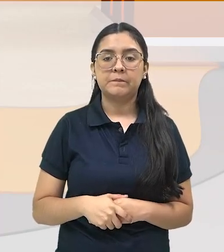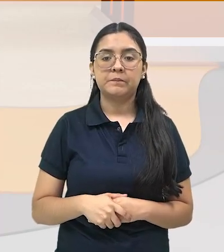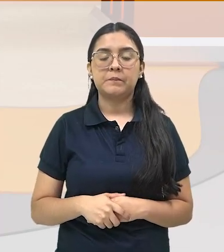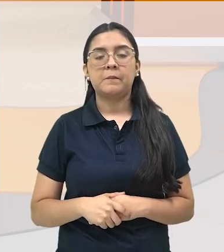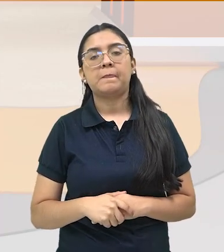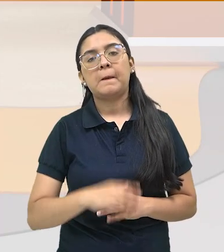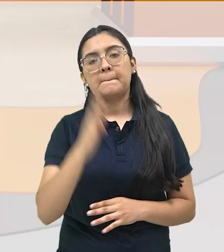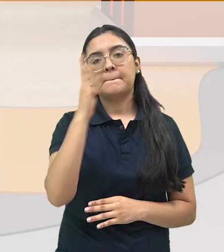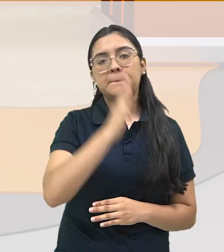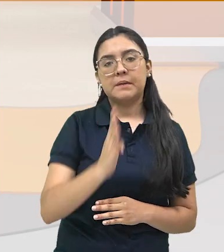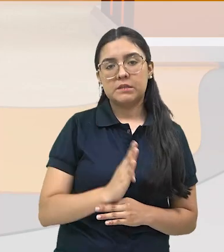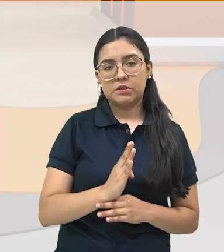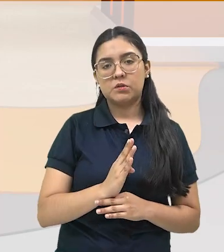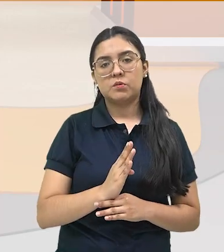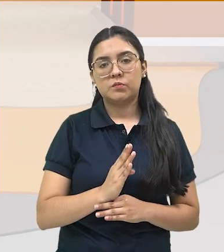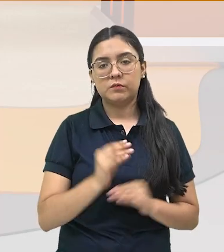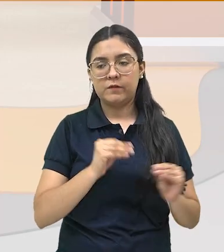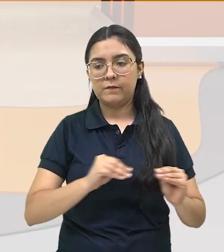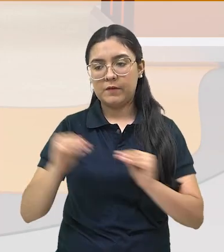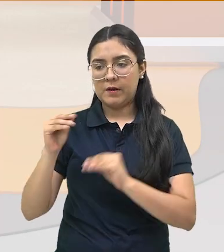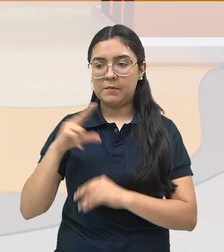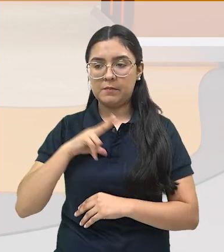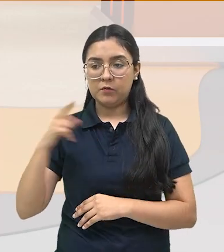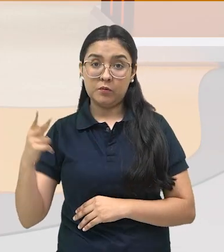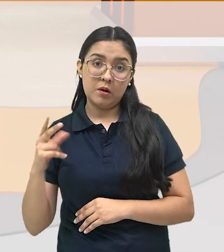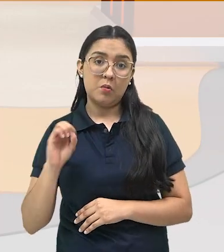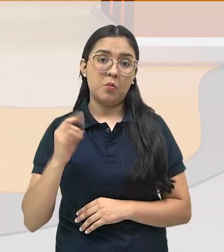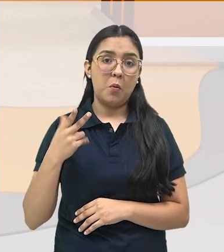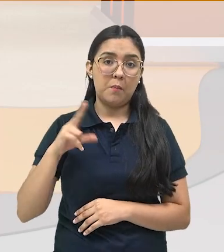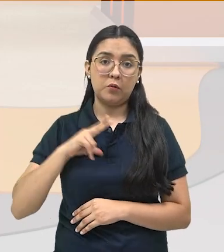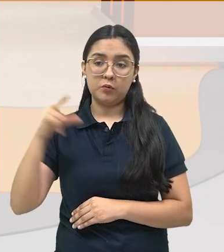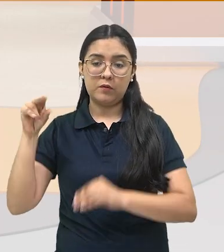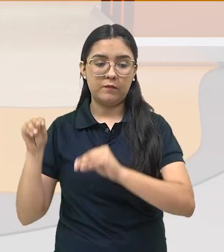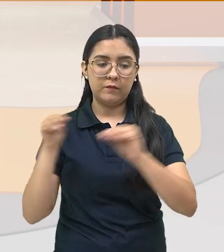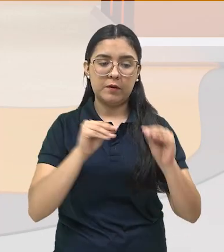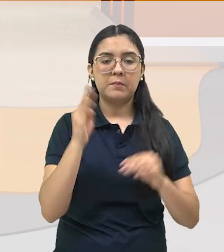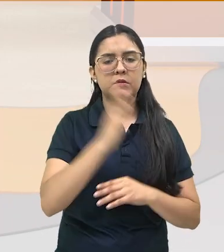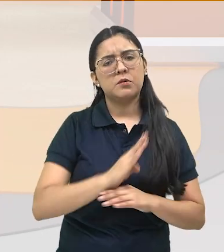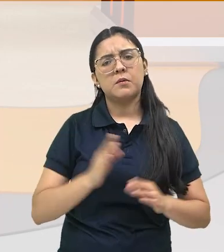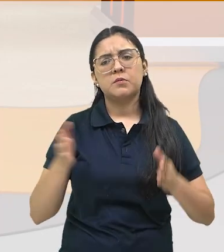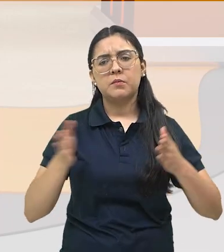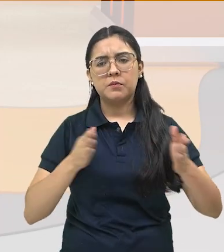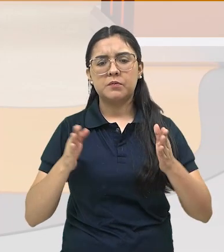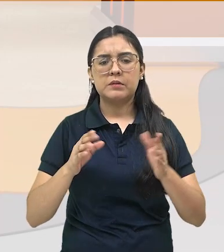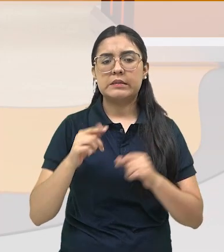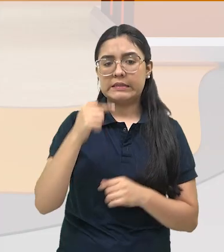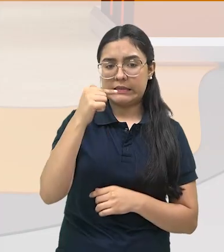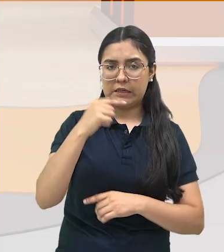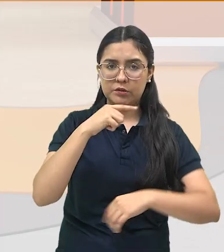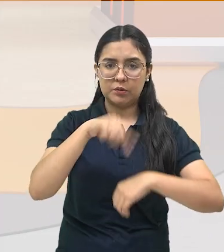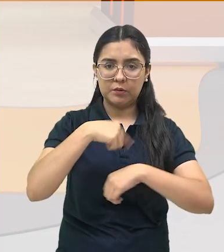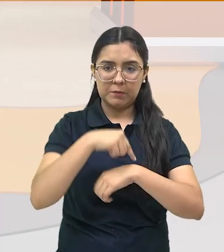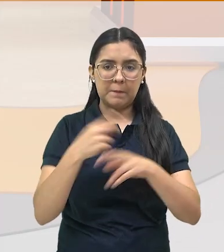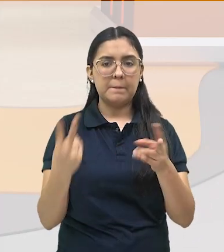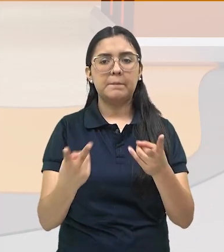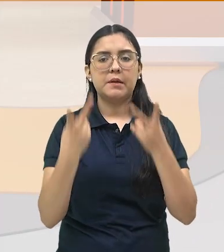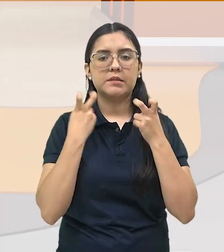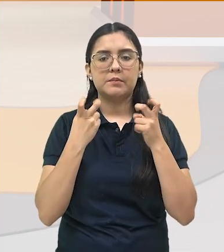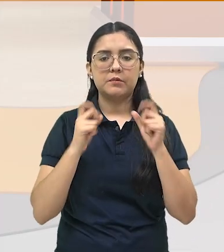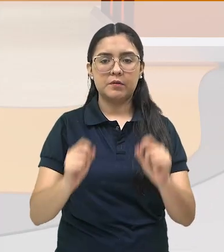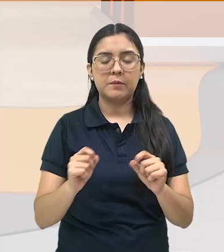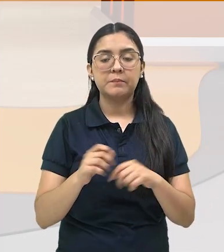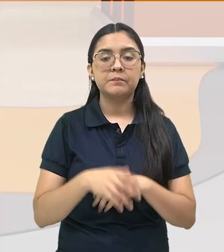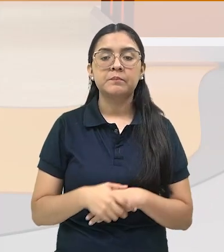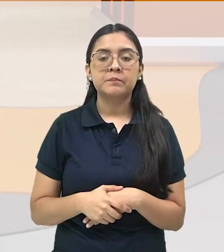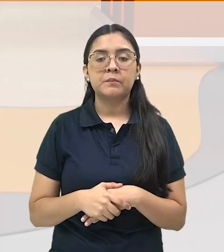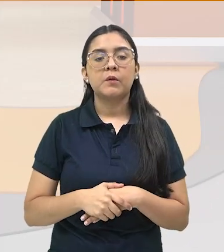Brasil e Portugal, ou entre Portugal e Brasil, pode durar um pouco mais de 7 horas. Olha como a conexão, né,